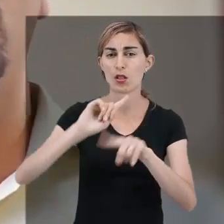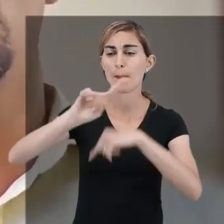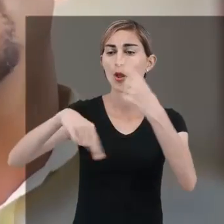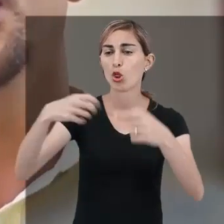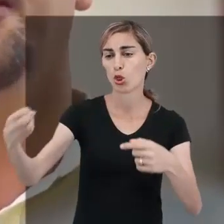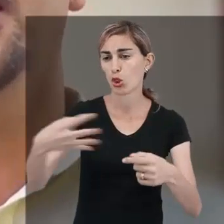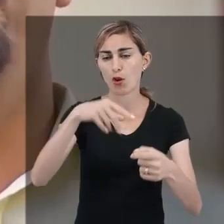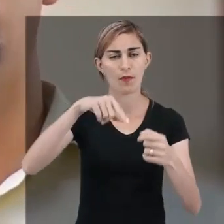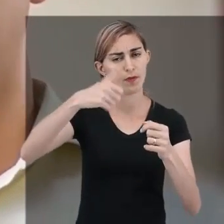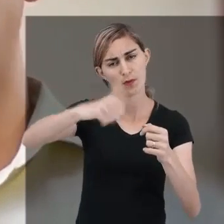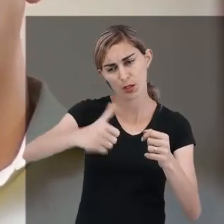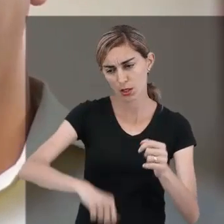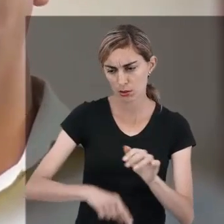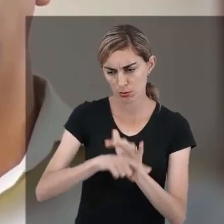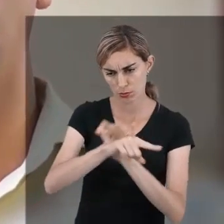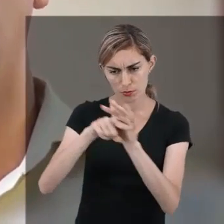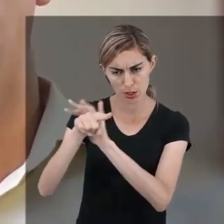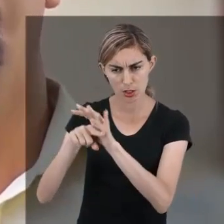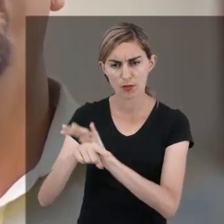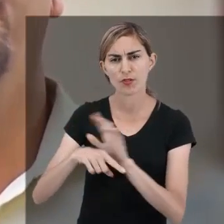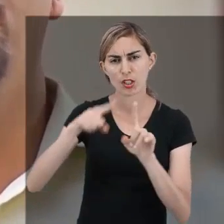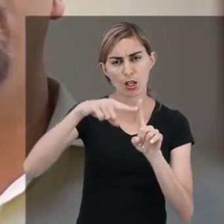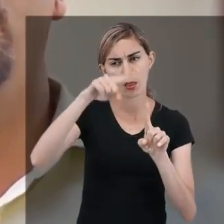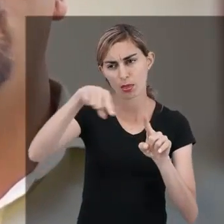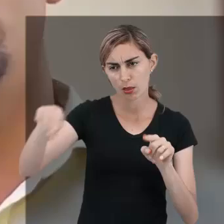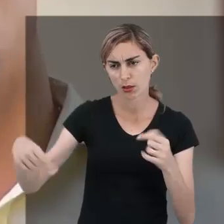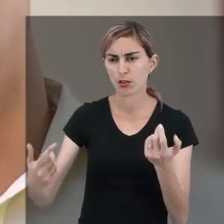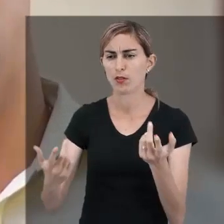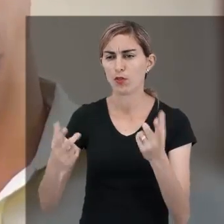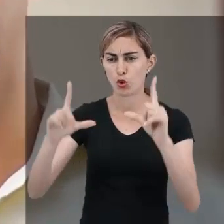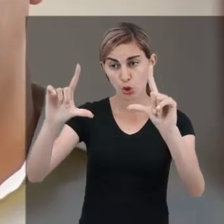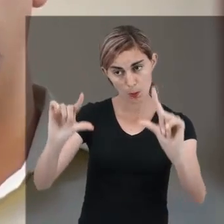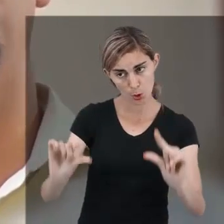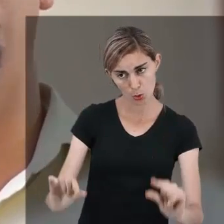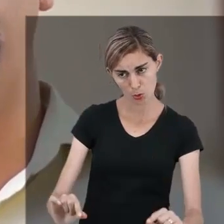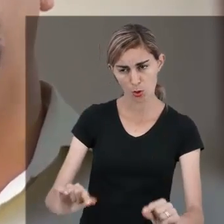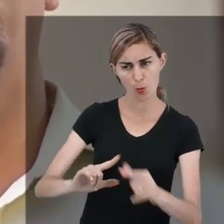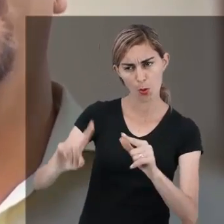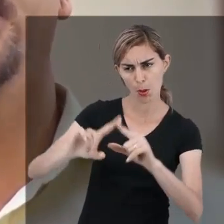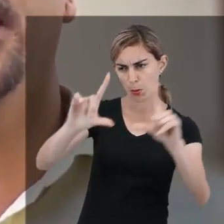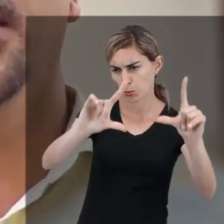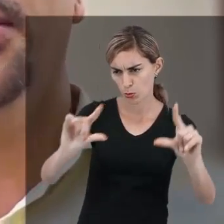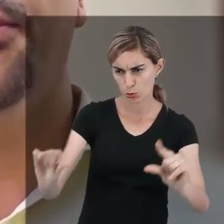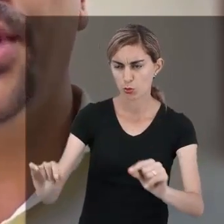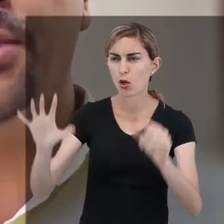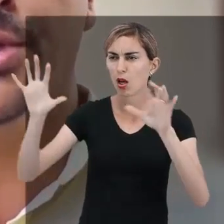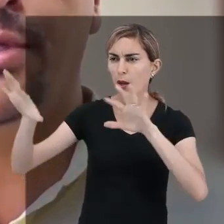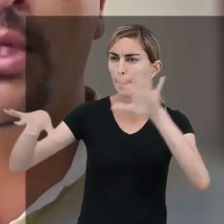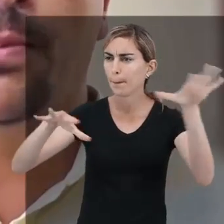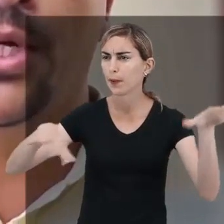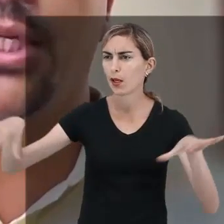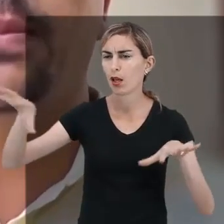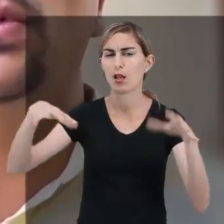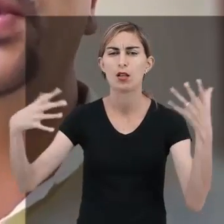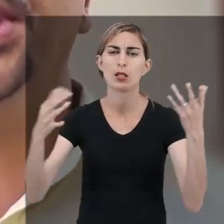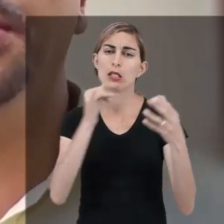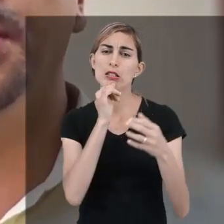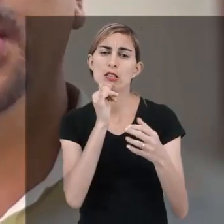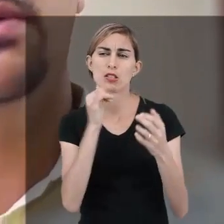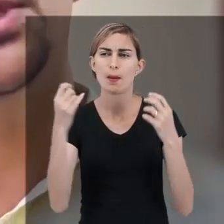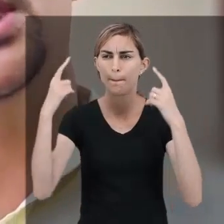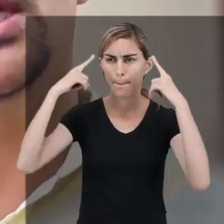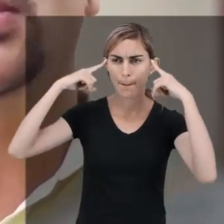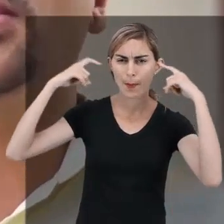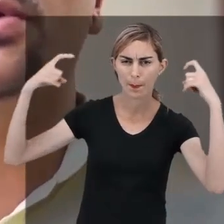nova avaliação e verifica se o nível foi reduzido ou não, se a concentração do agente no ambiente foi reduzida ou não. Por exemplo, um